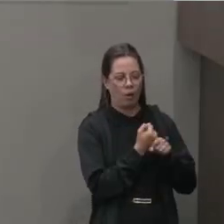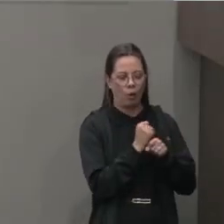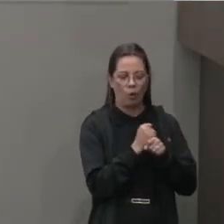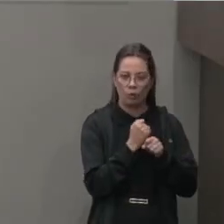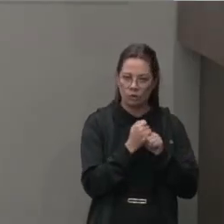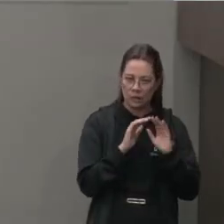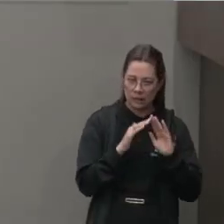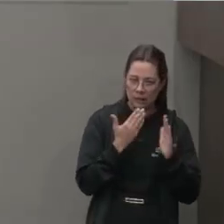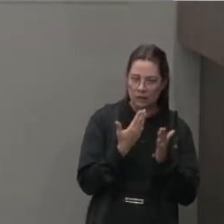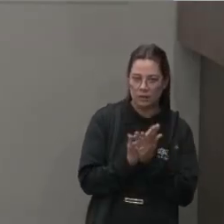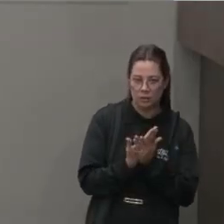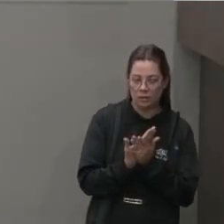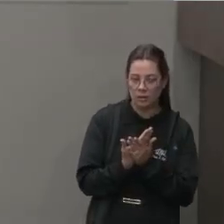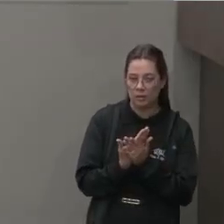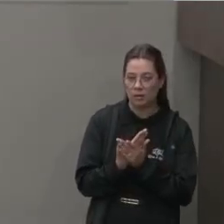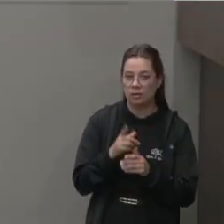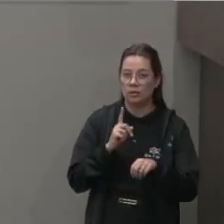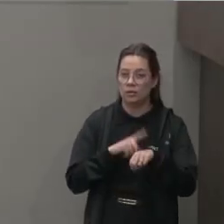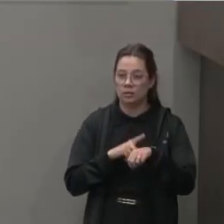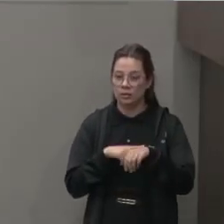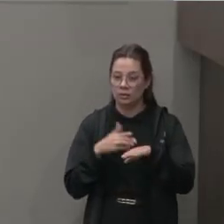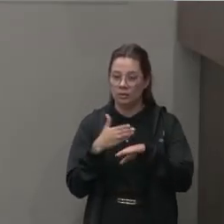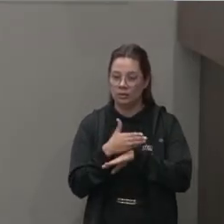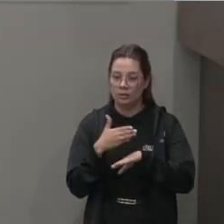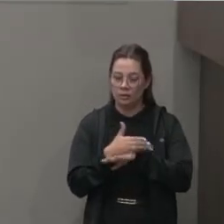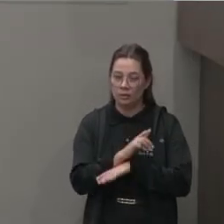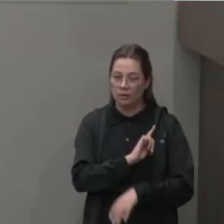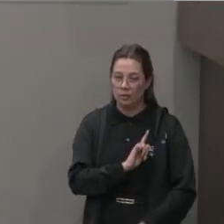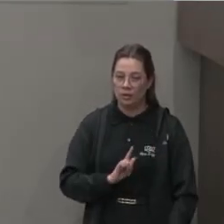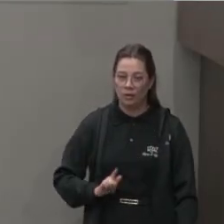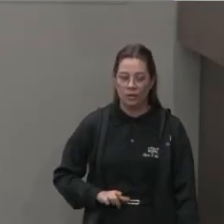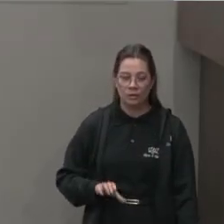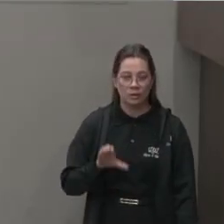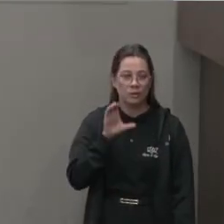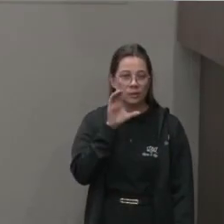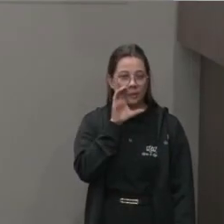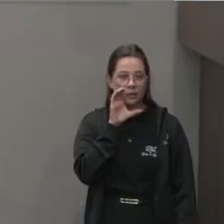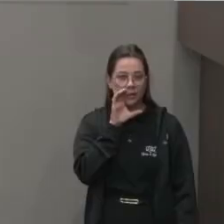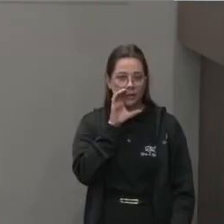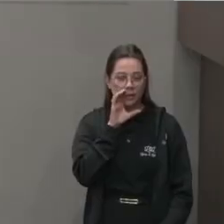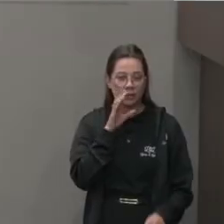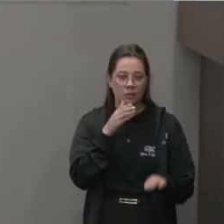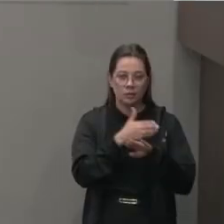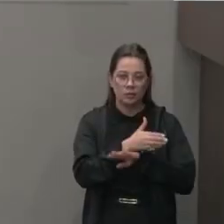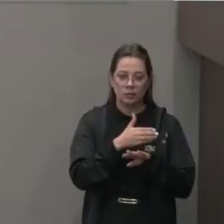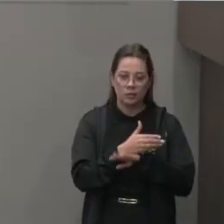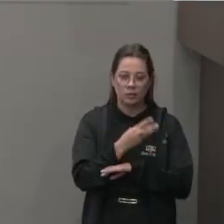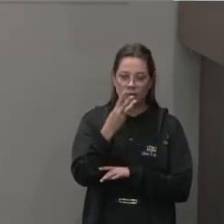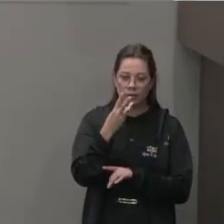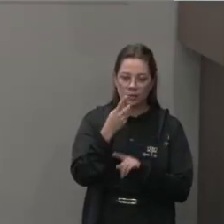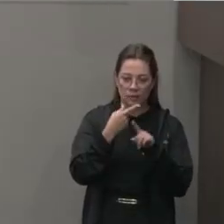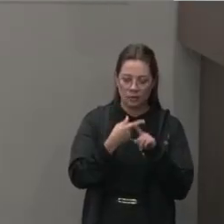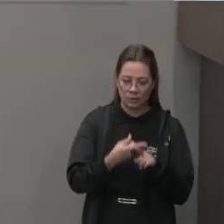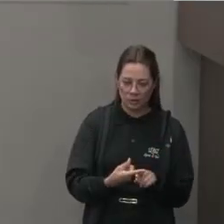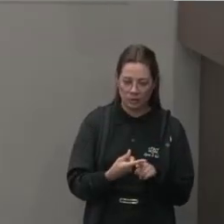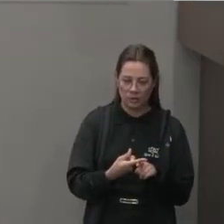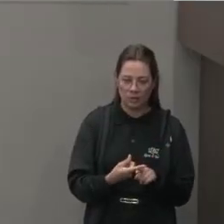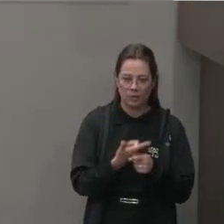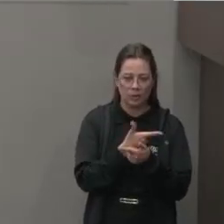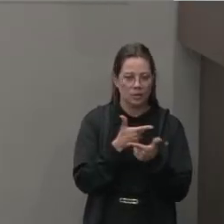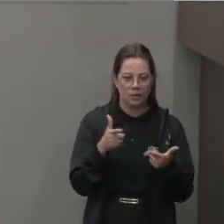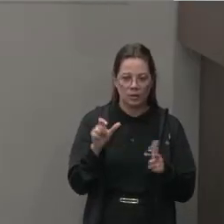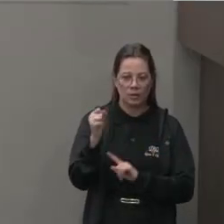governo DIP não chegou a 8. E teve por 3 mandatos o DIP. Né? E não teve a